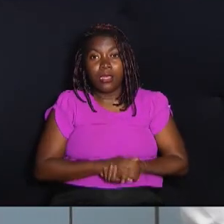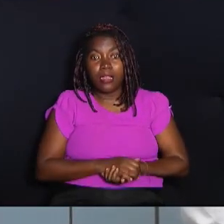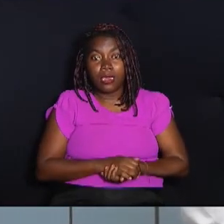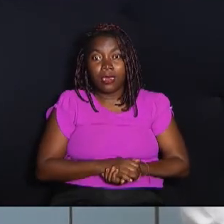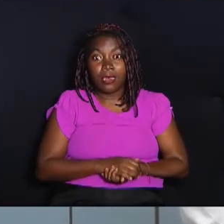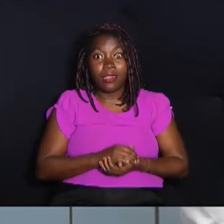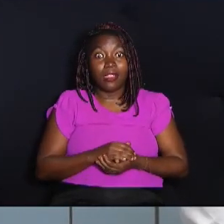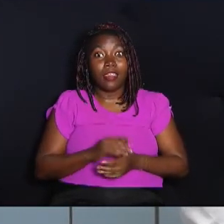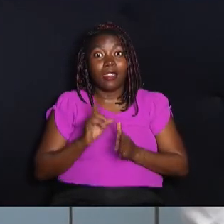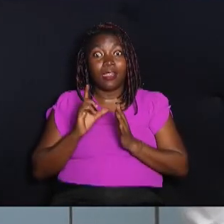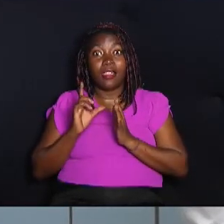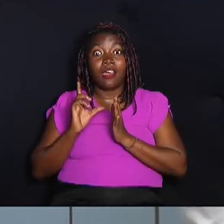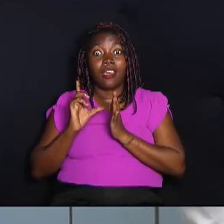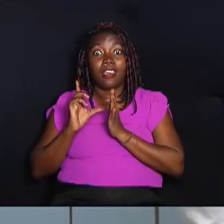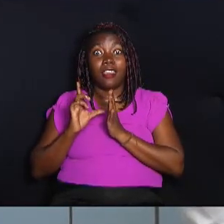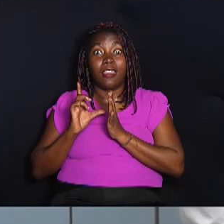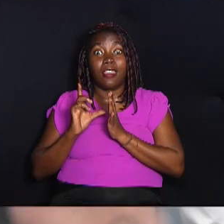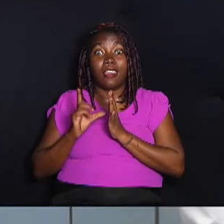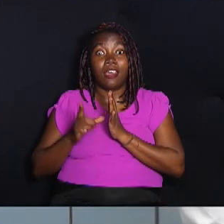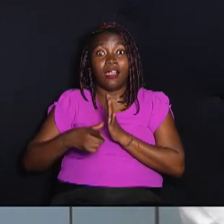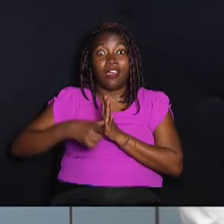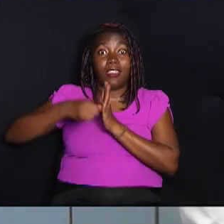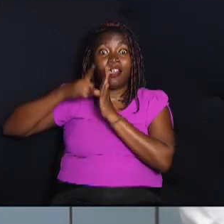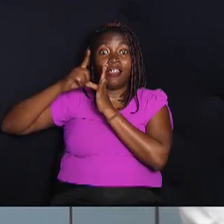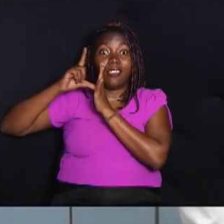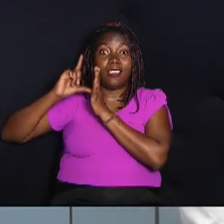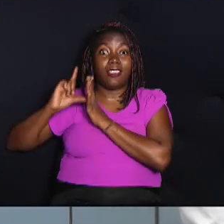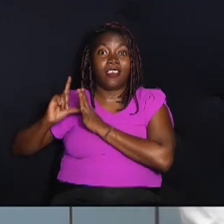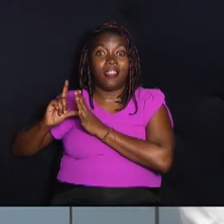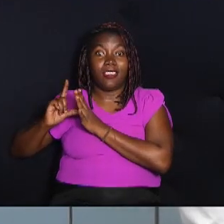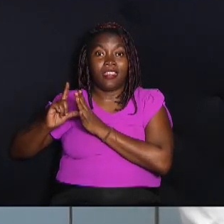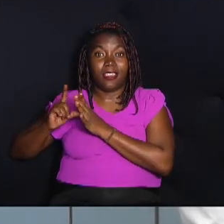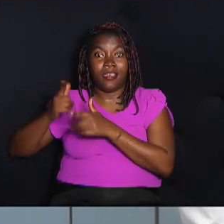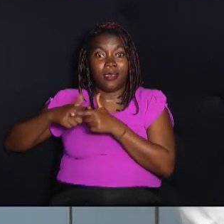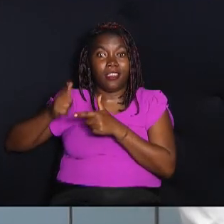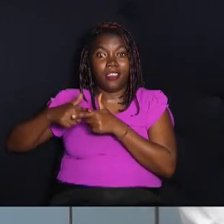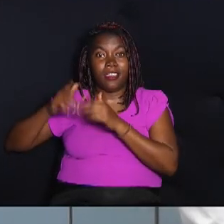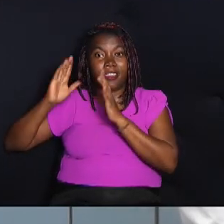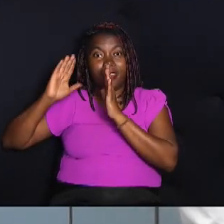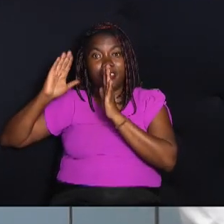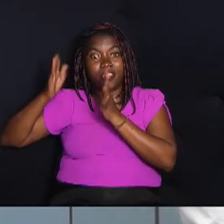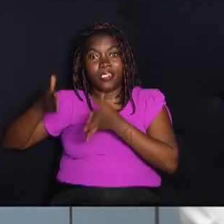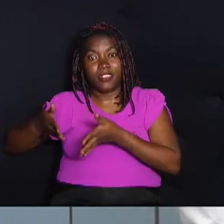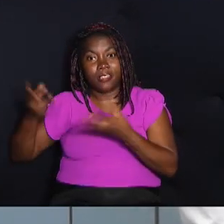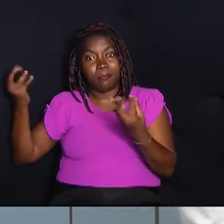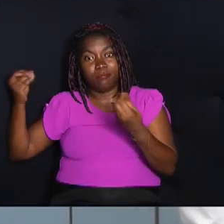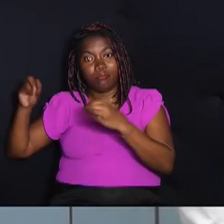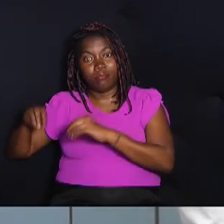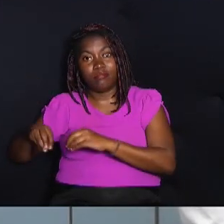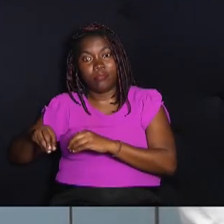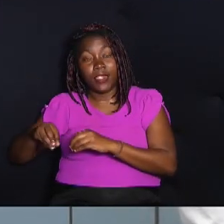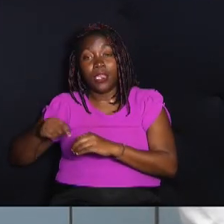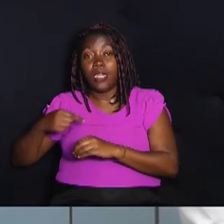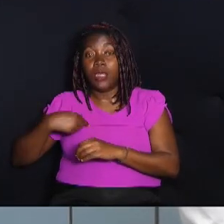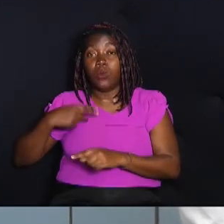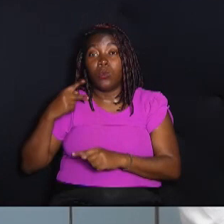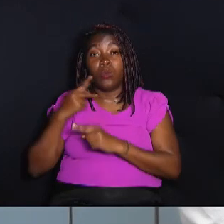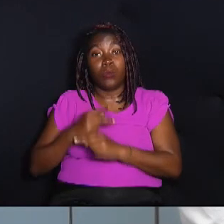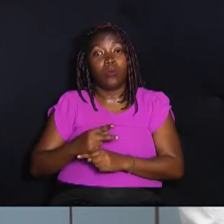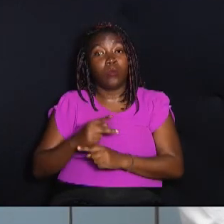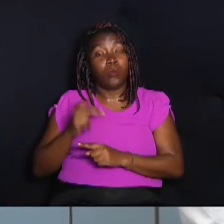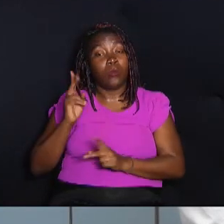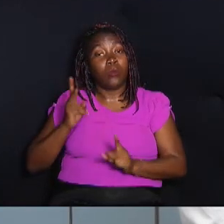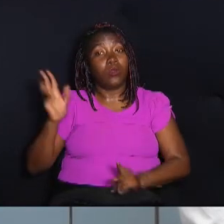já falando do problema em si, Sim. já instalado, né? Eu procuro sempre me policiar nas